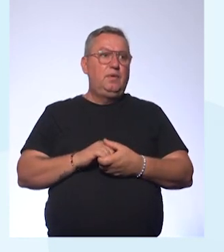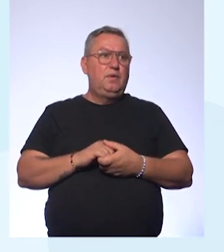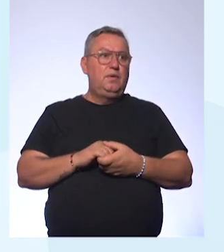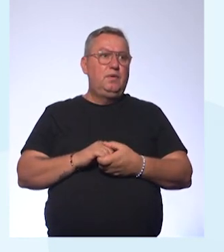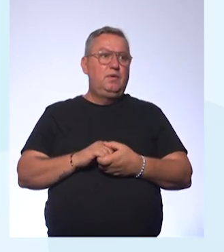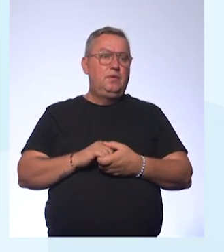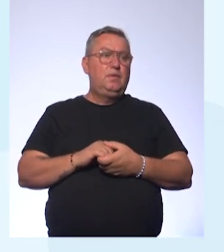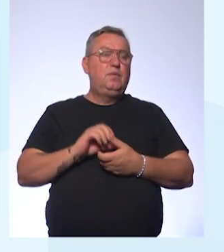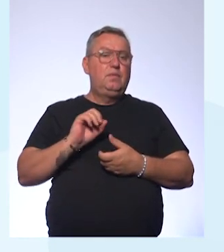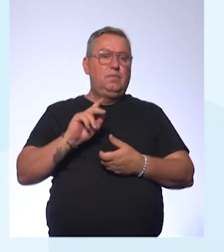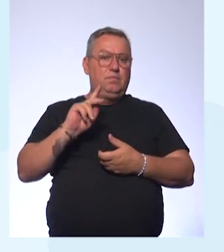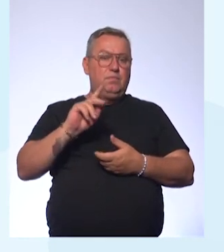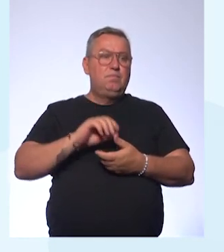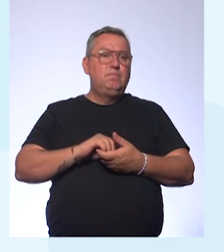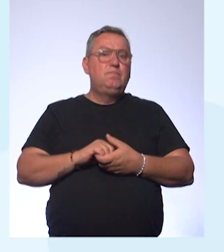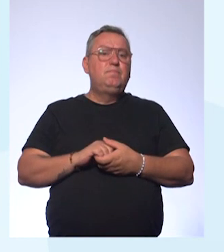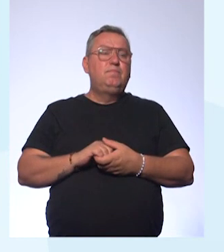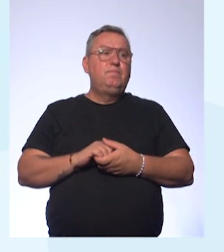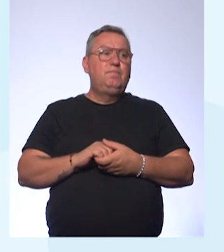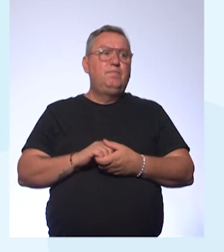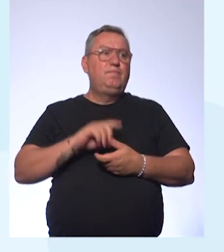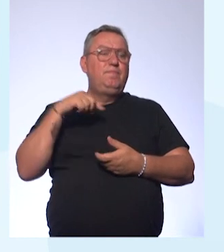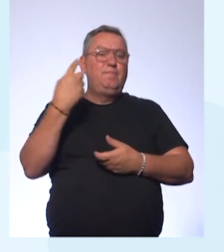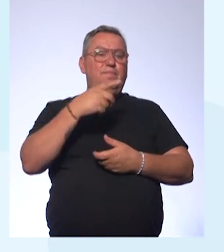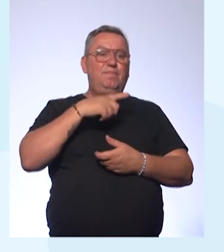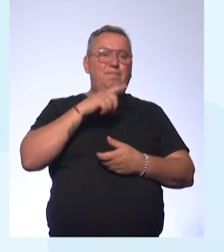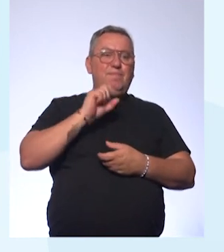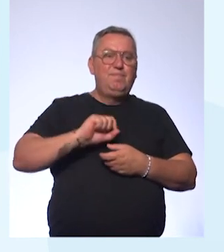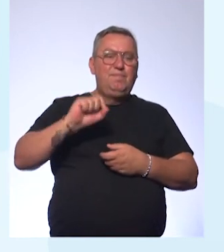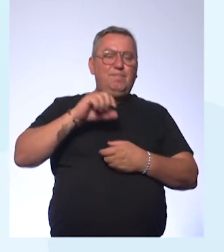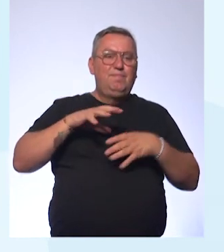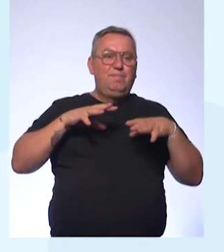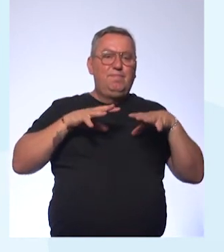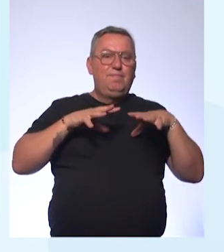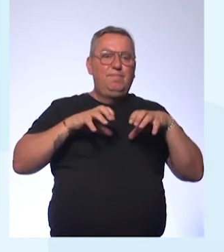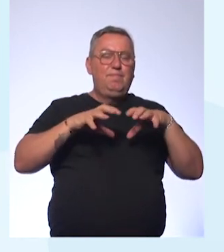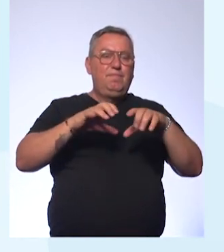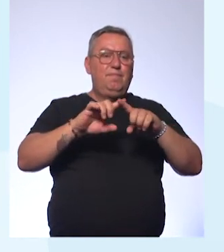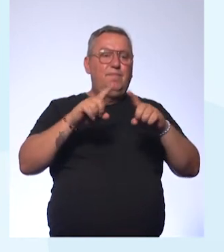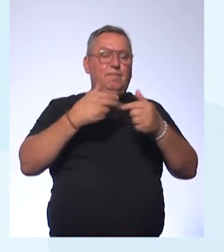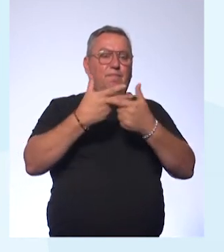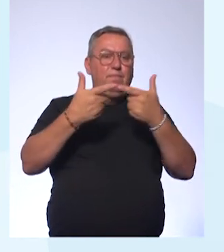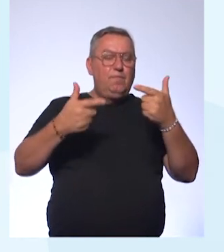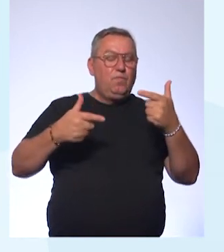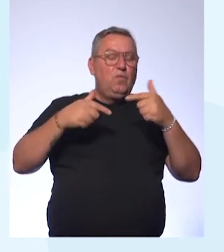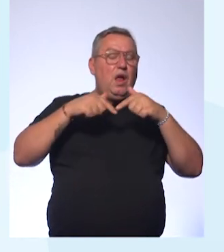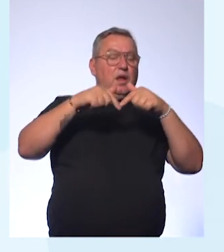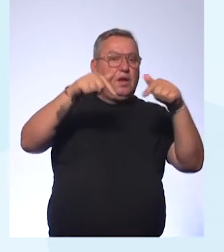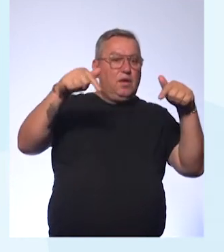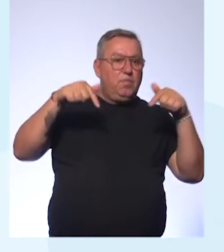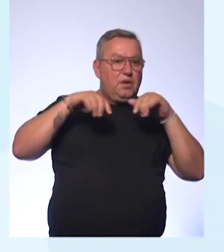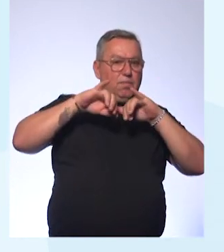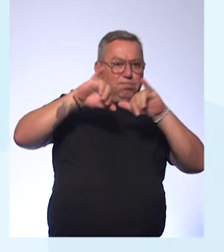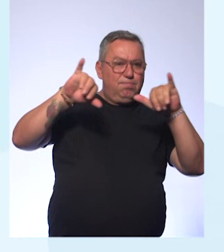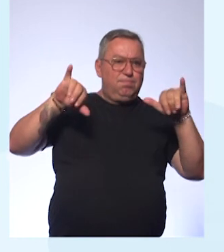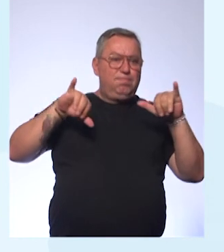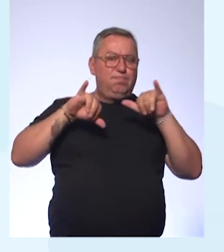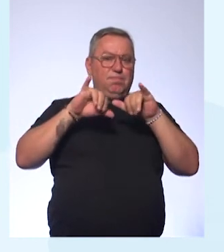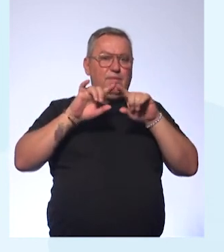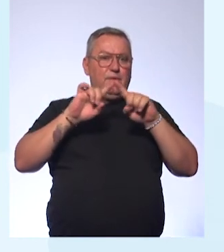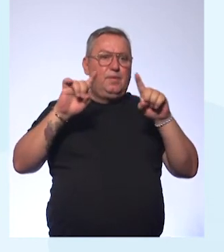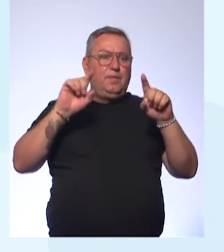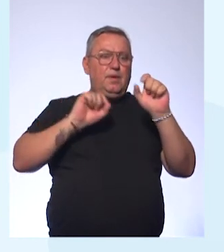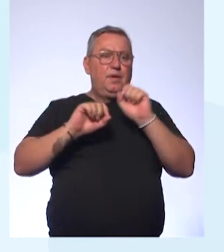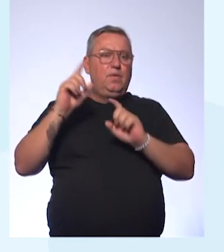pede, ok? Aqui nós temos a massa dos elementos químicos, certo?